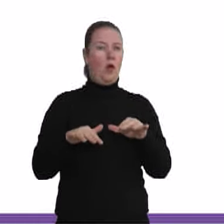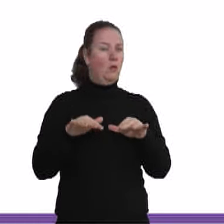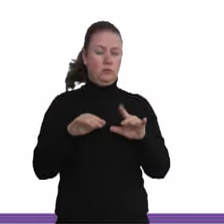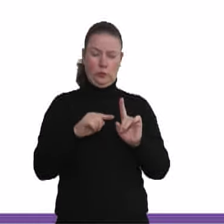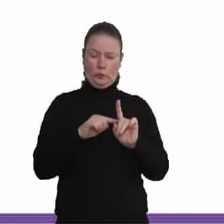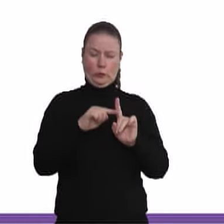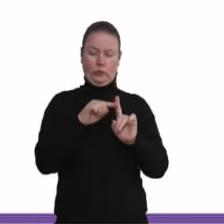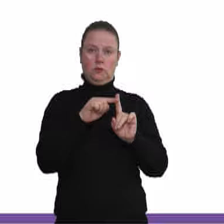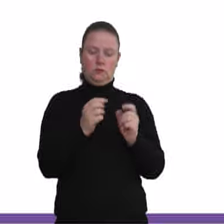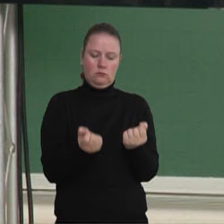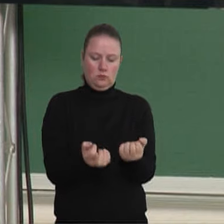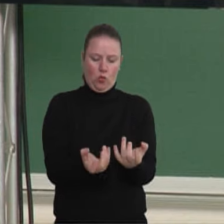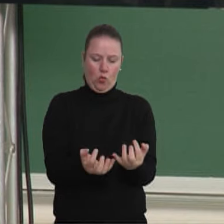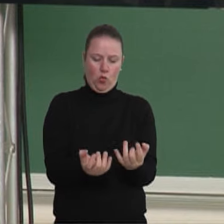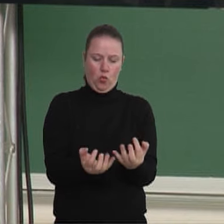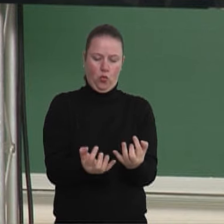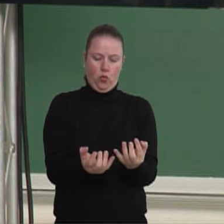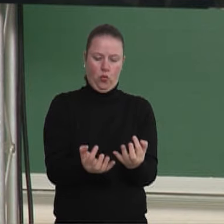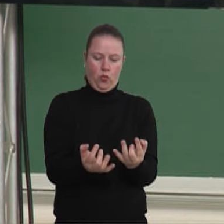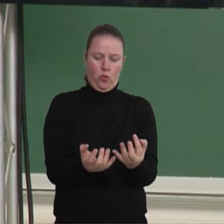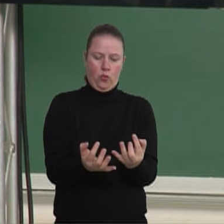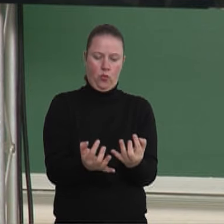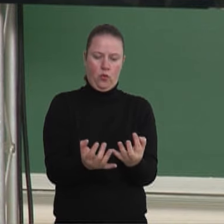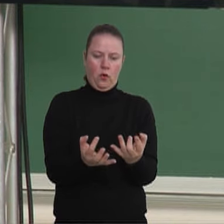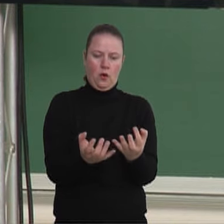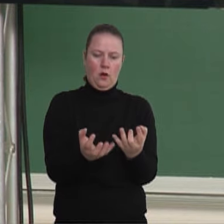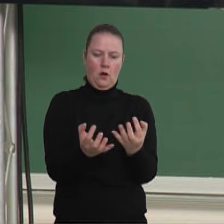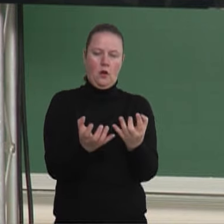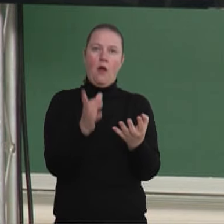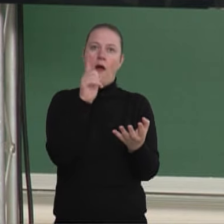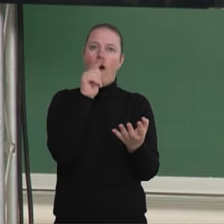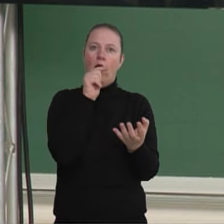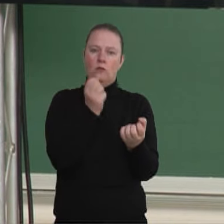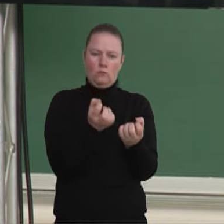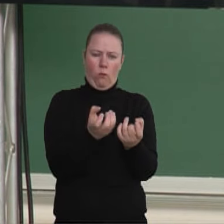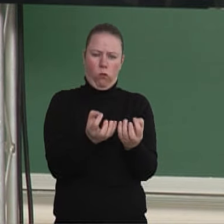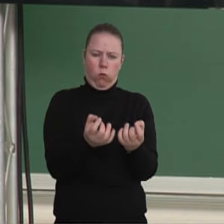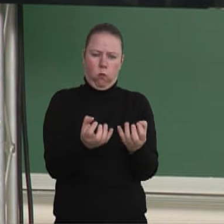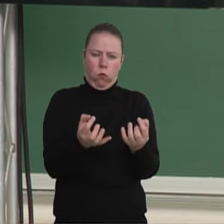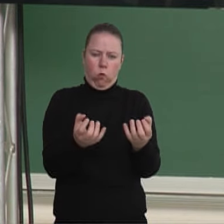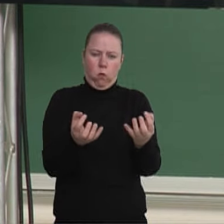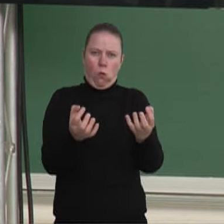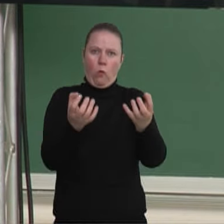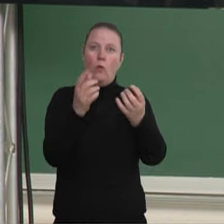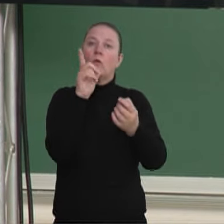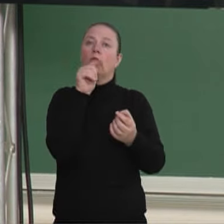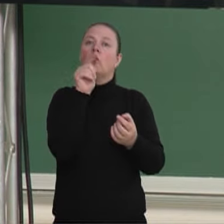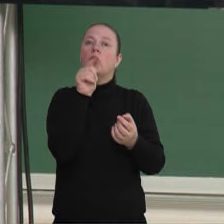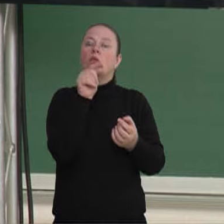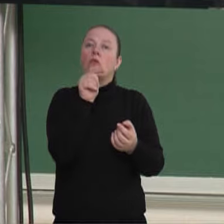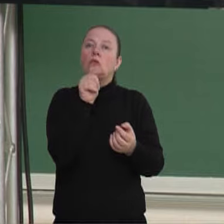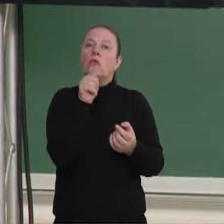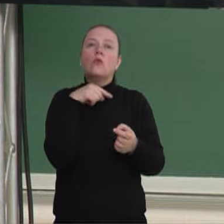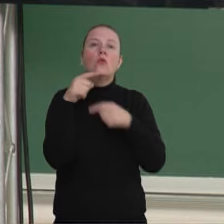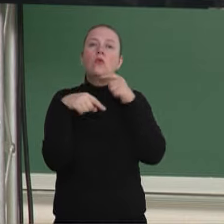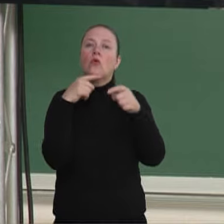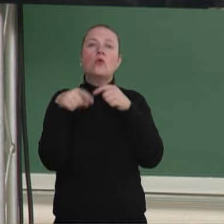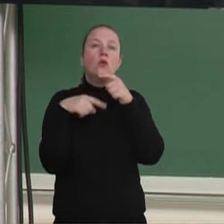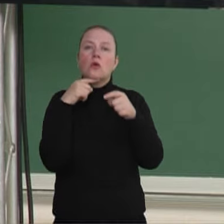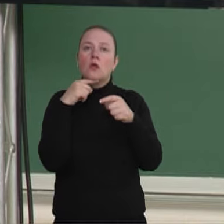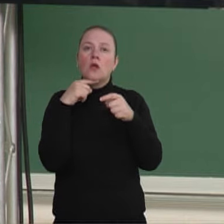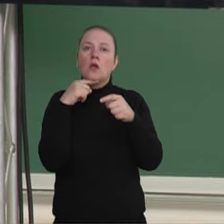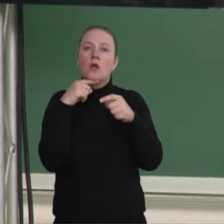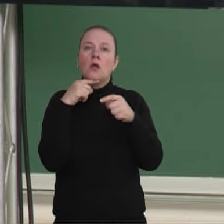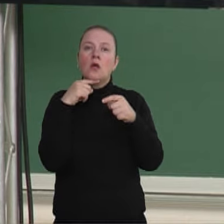na parte de baixo que vai ser transferido para a parte de cima. A água em específico ela não consegue conduzir com tanta